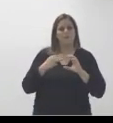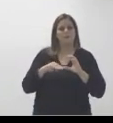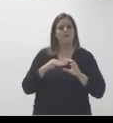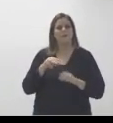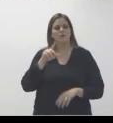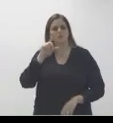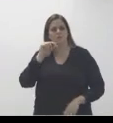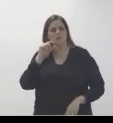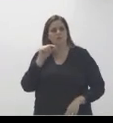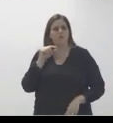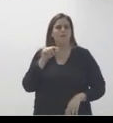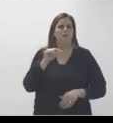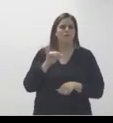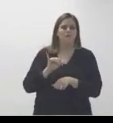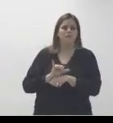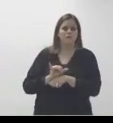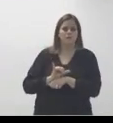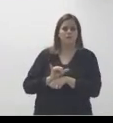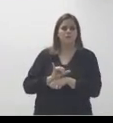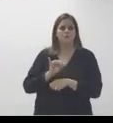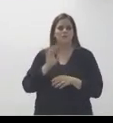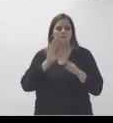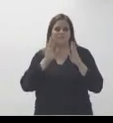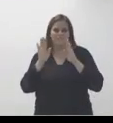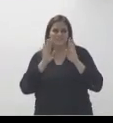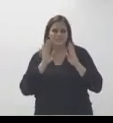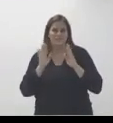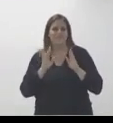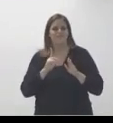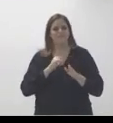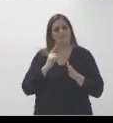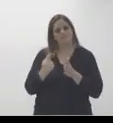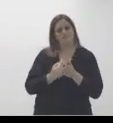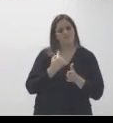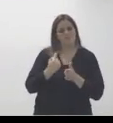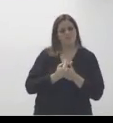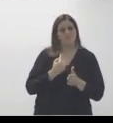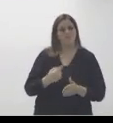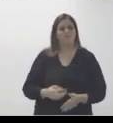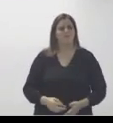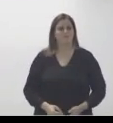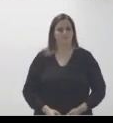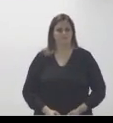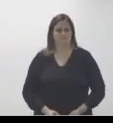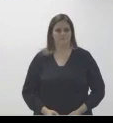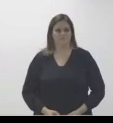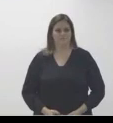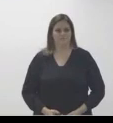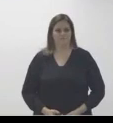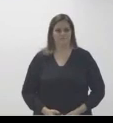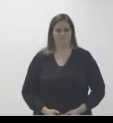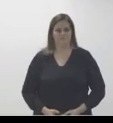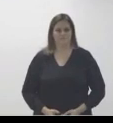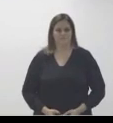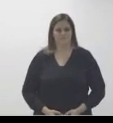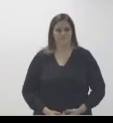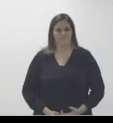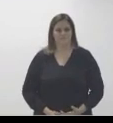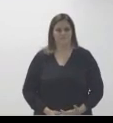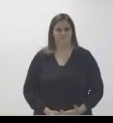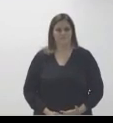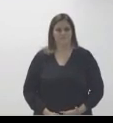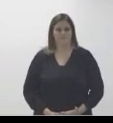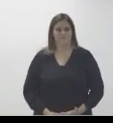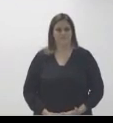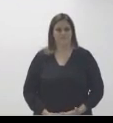youtube através da hashtag de álbuns fpm e mail comunicação hsvp.org.br